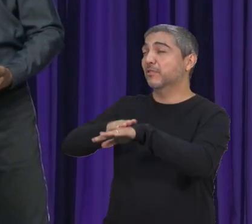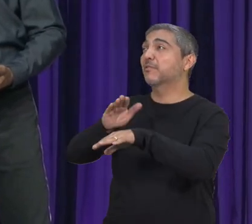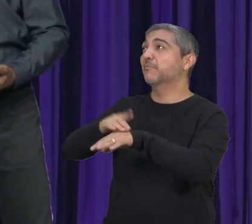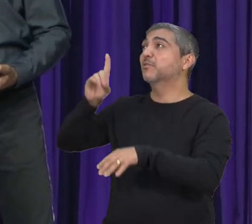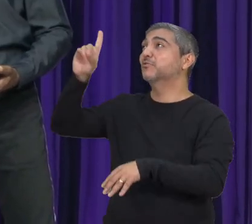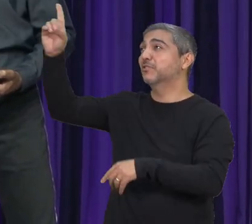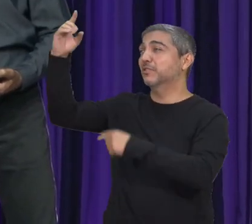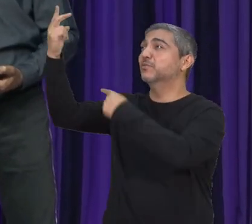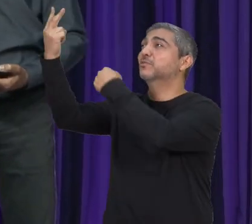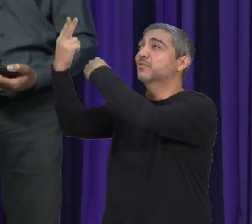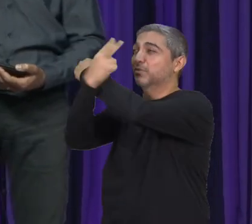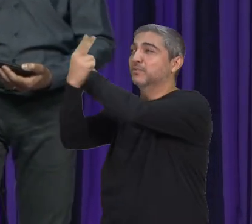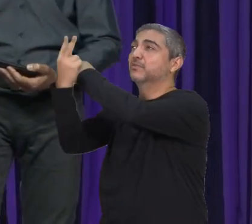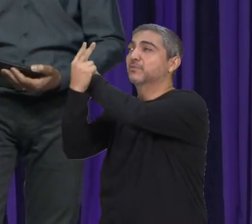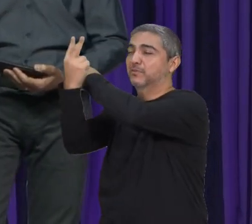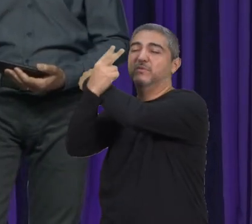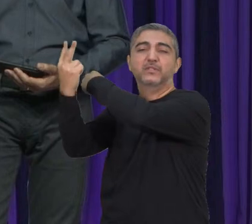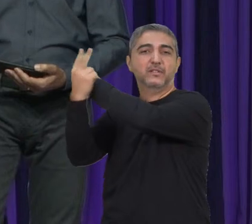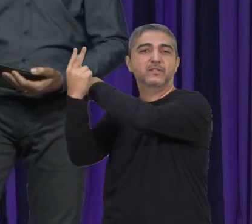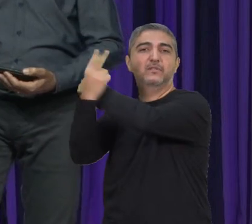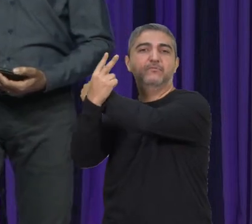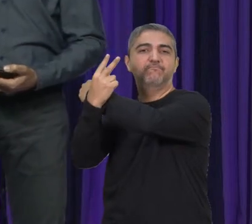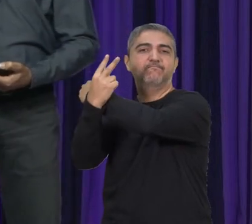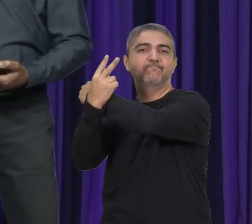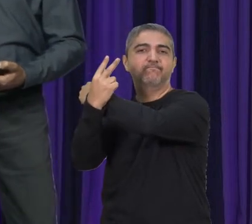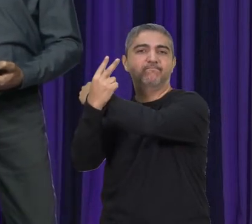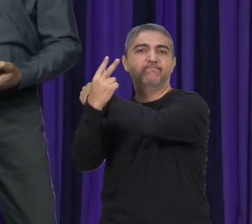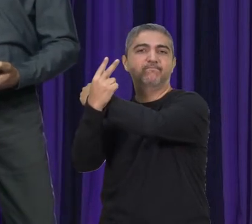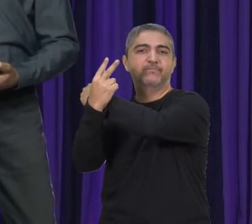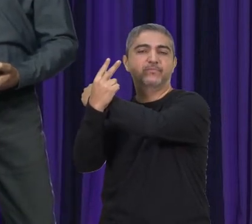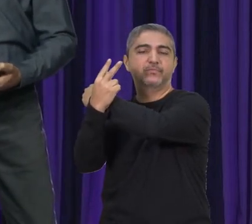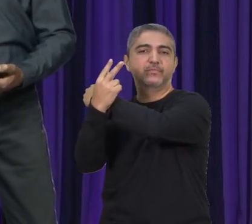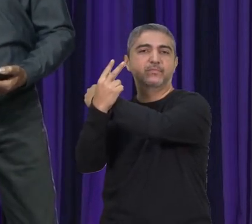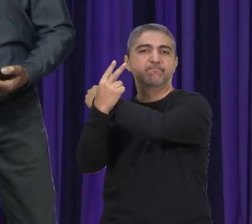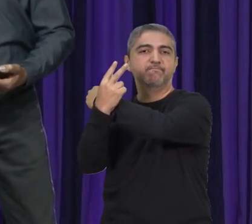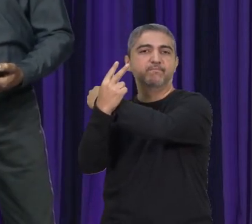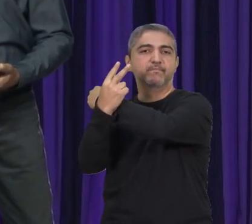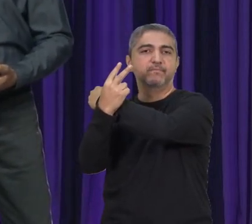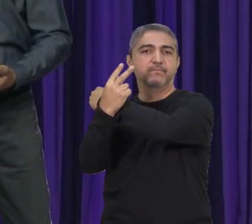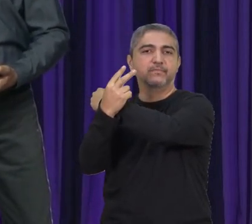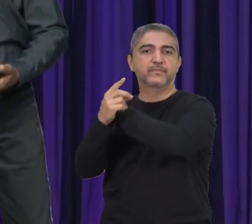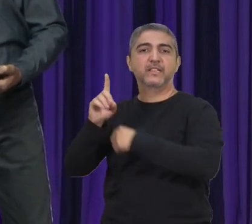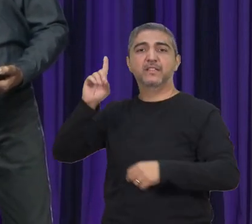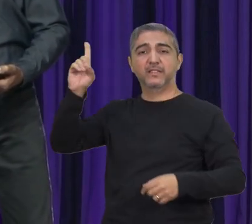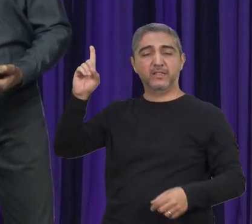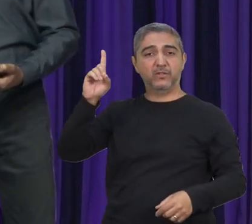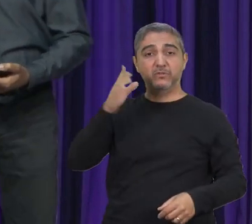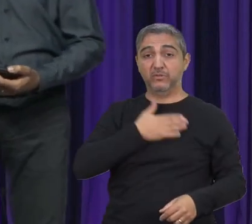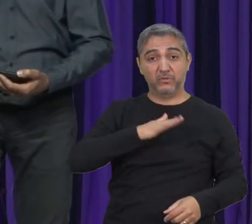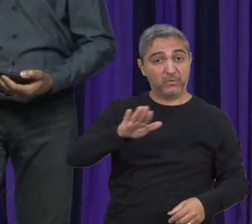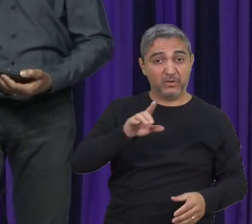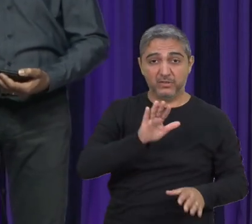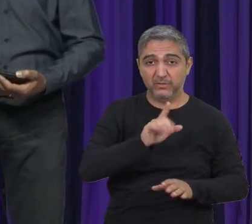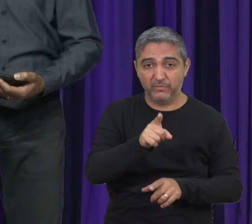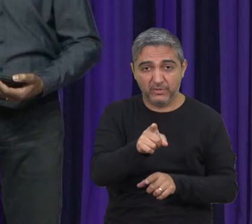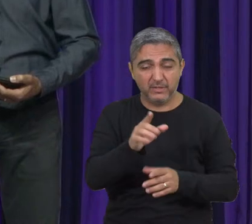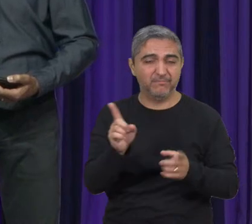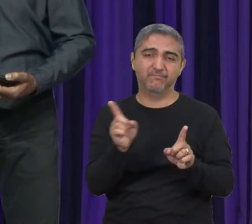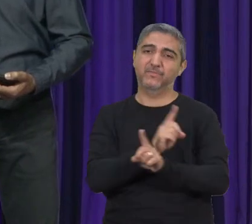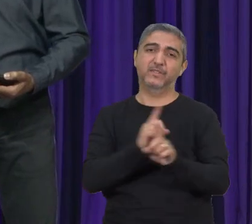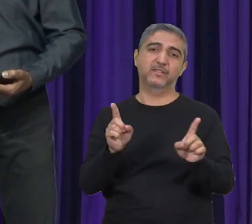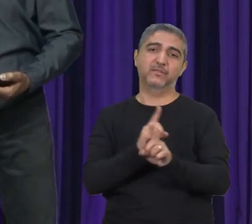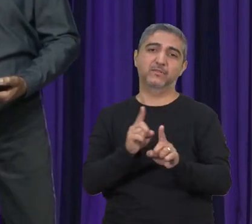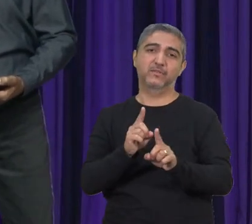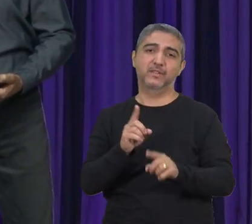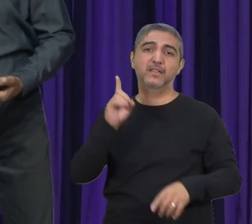Doeu, dói. Mas Ele não faz isso porque Ele me odeia, porque Ele quer me castigar. Ele faz isso porque Ele me ama e